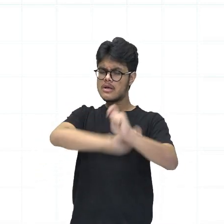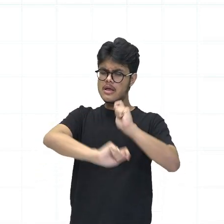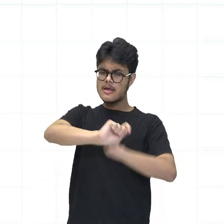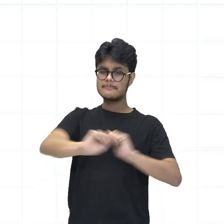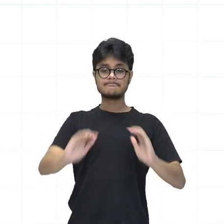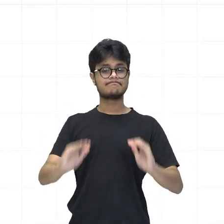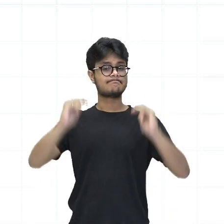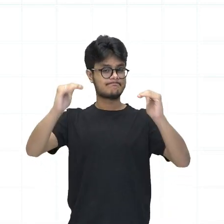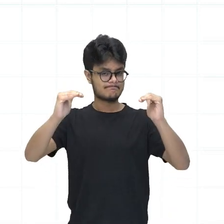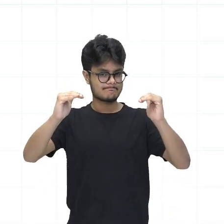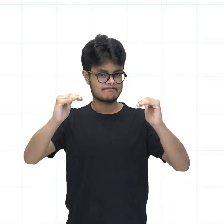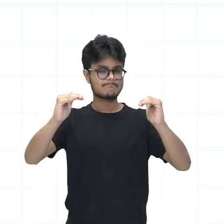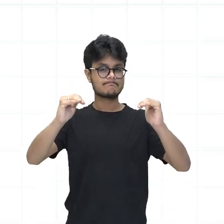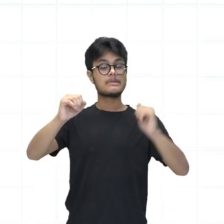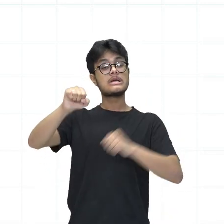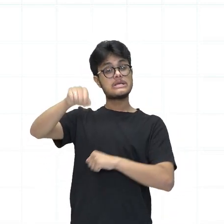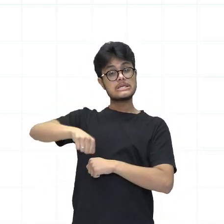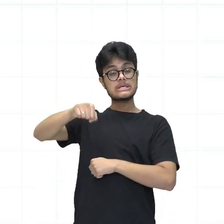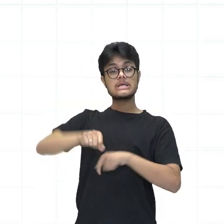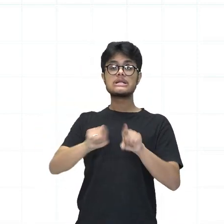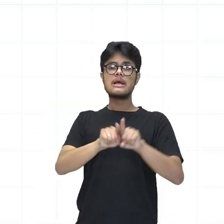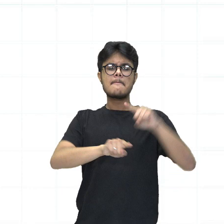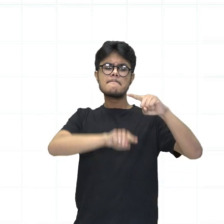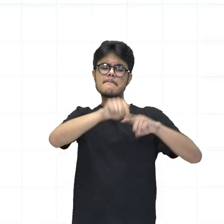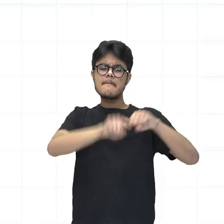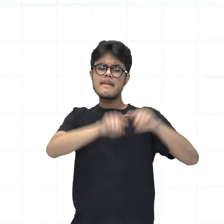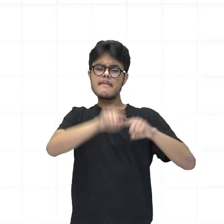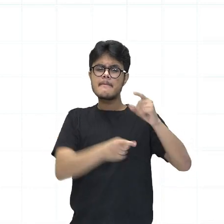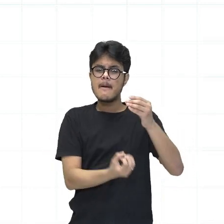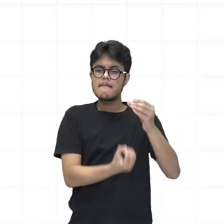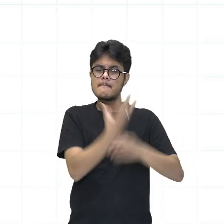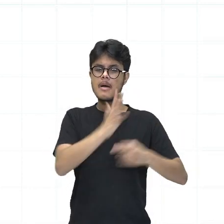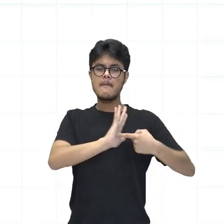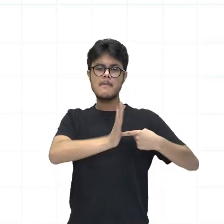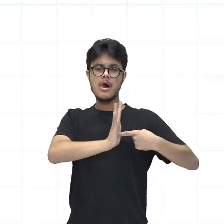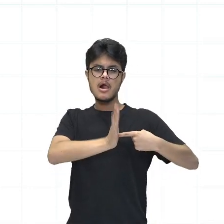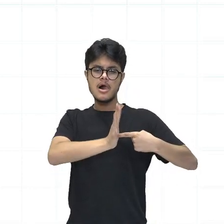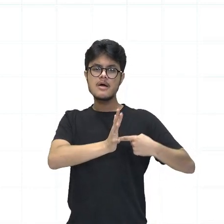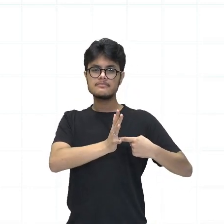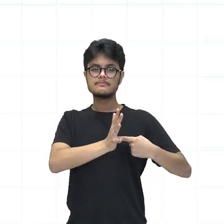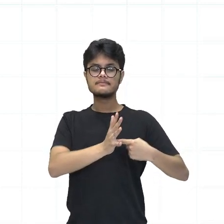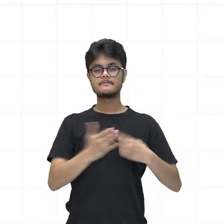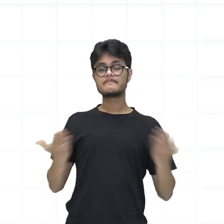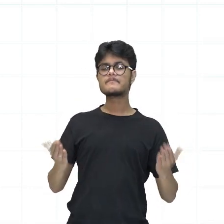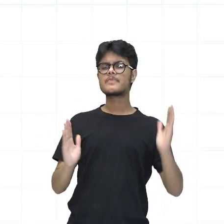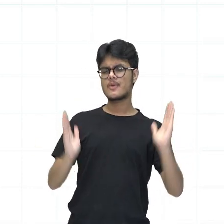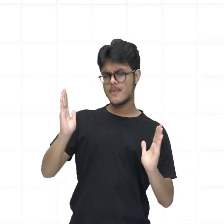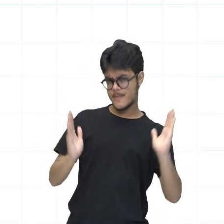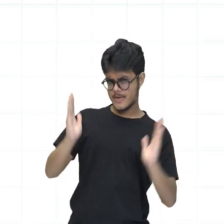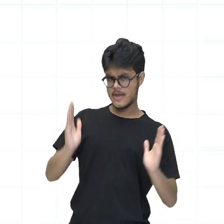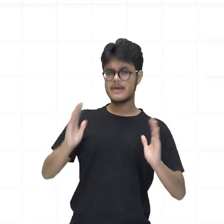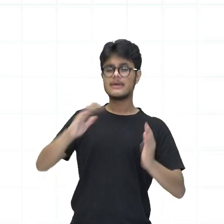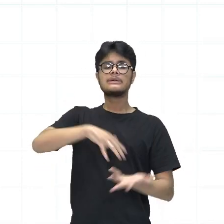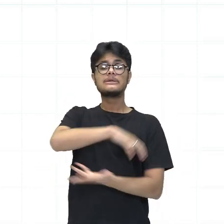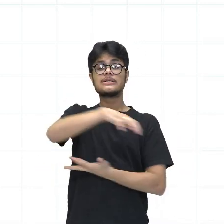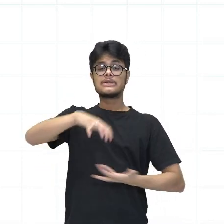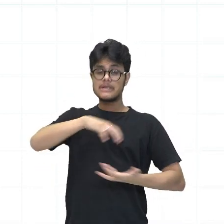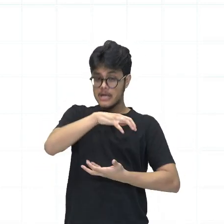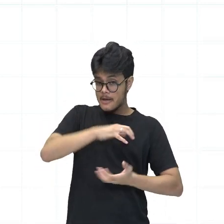economia e a produção de bens. Então, neste período da